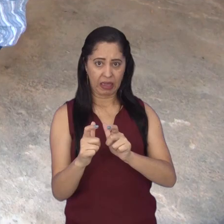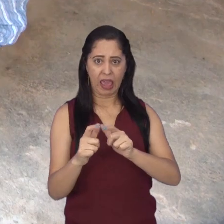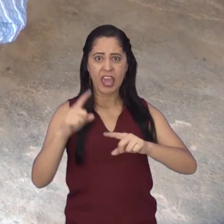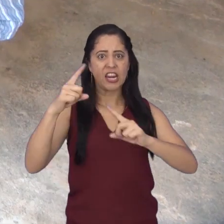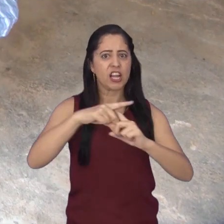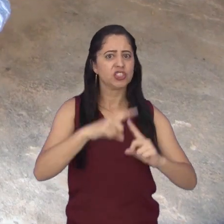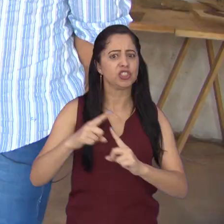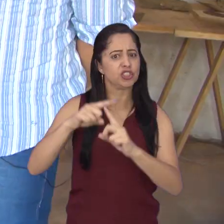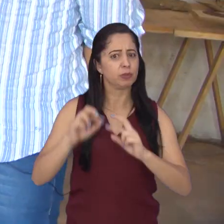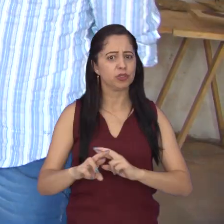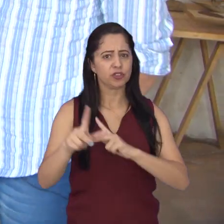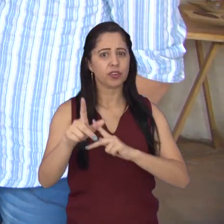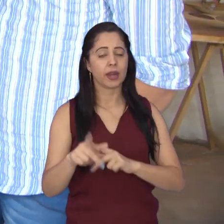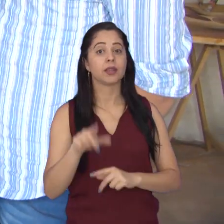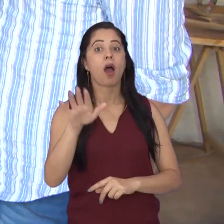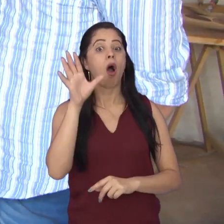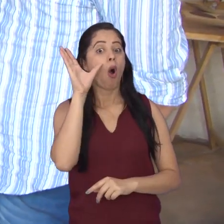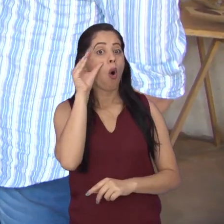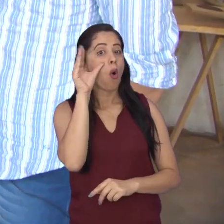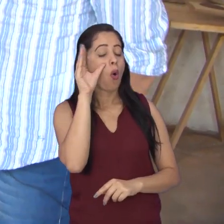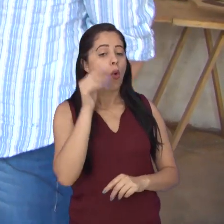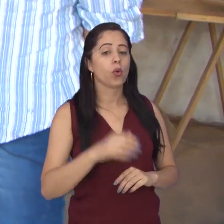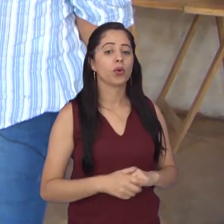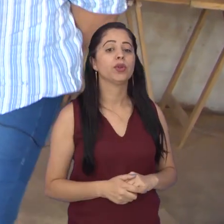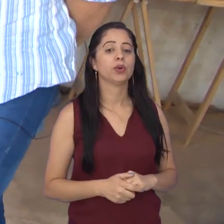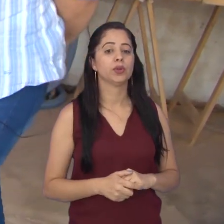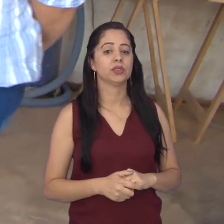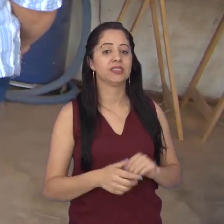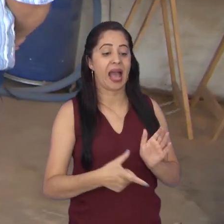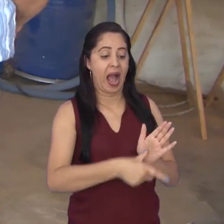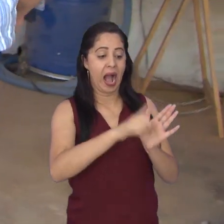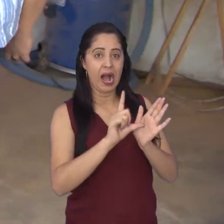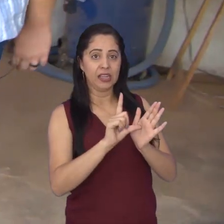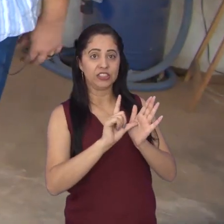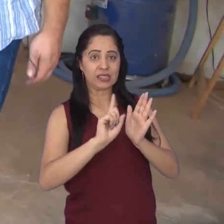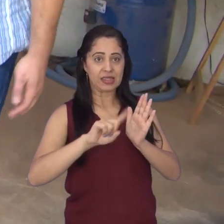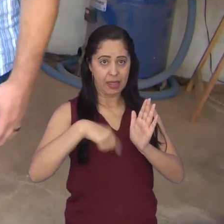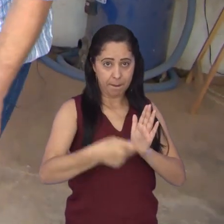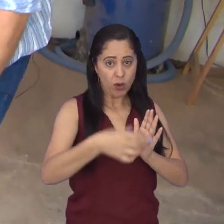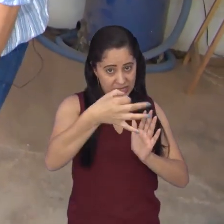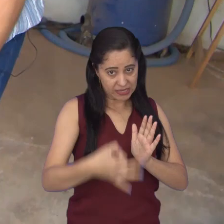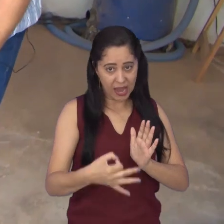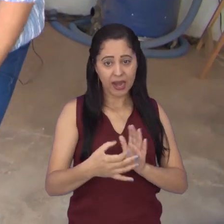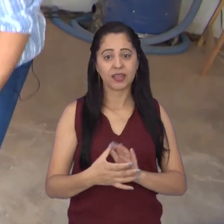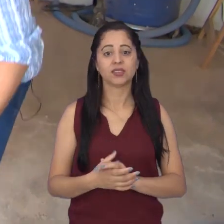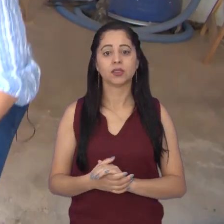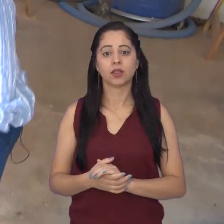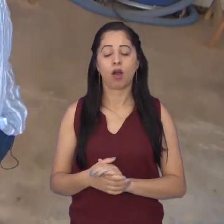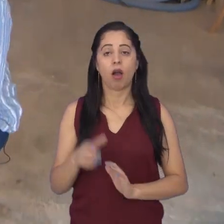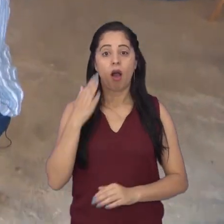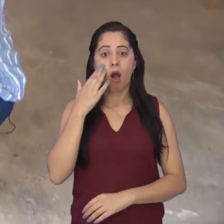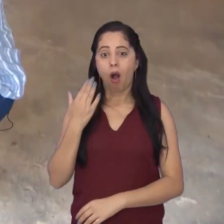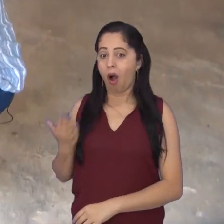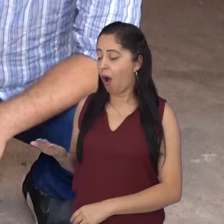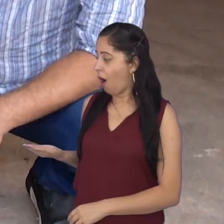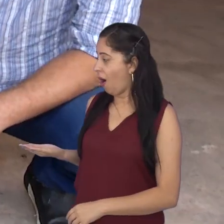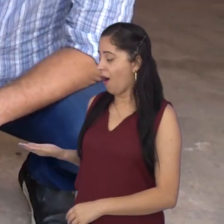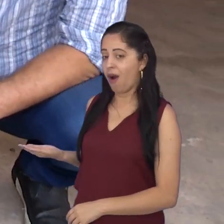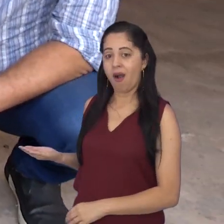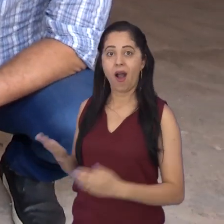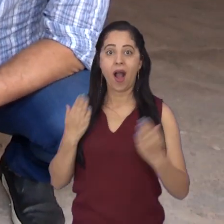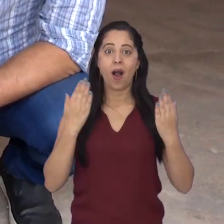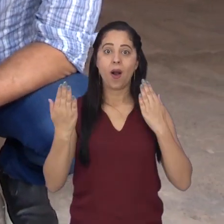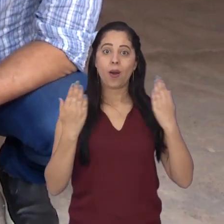formas. Gente, mas olha que curioso. Bruno, aqui um antes e um depois, então? Isso. Gente, olha que